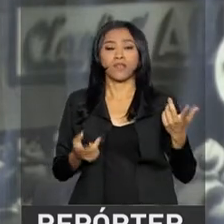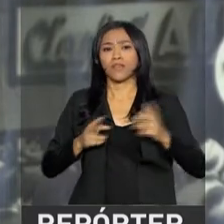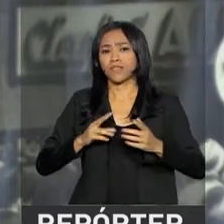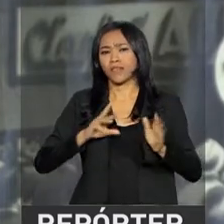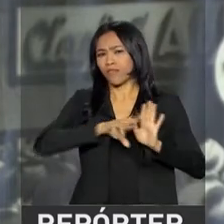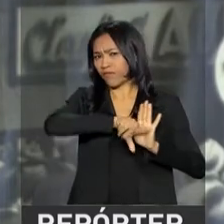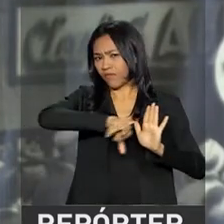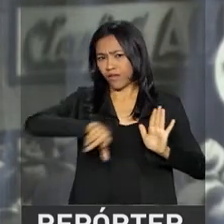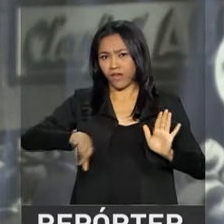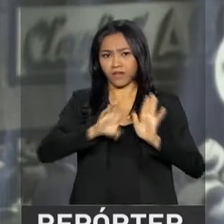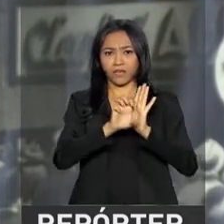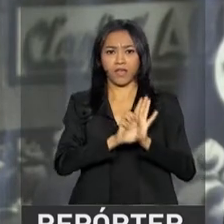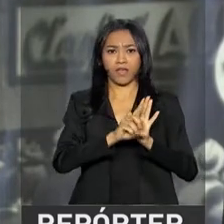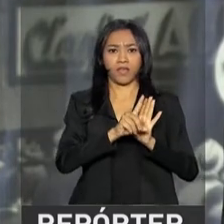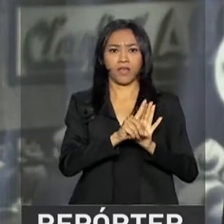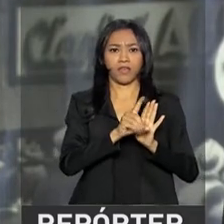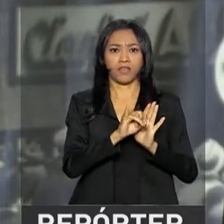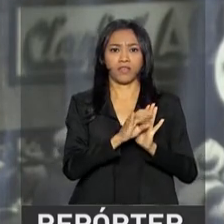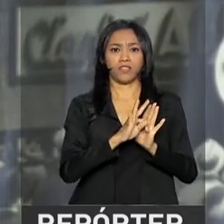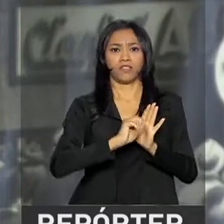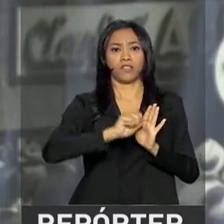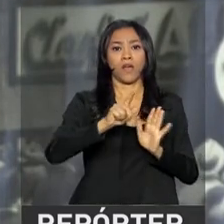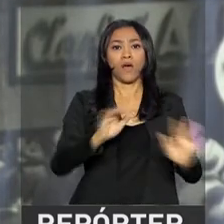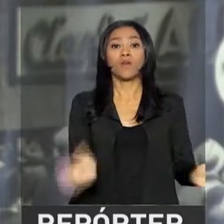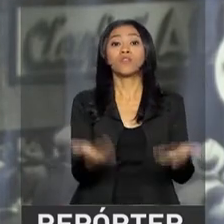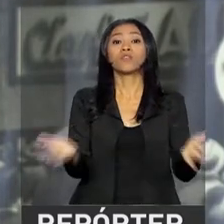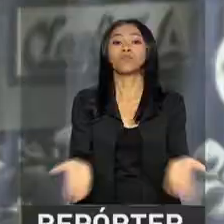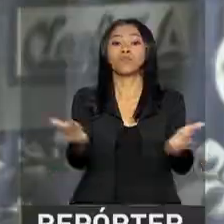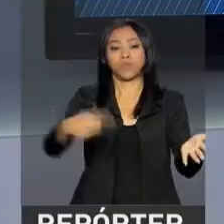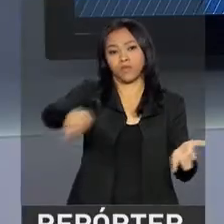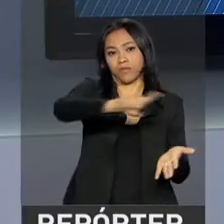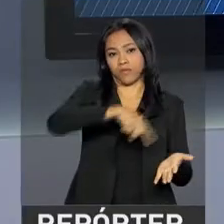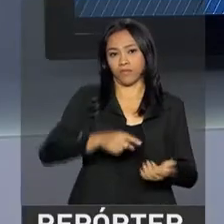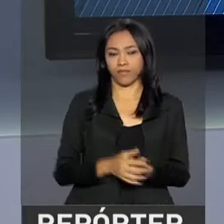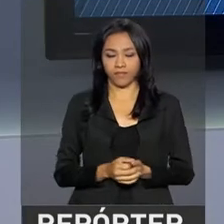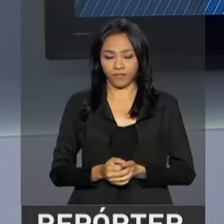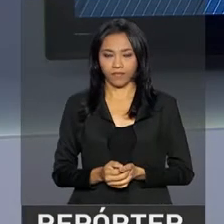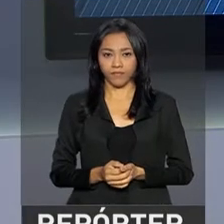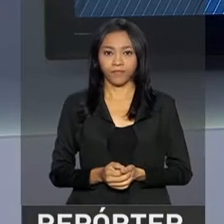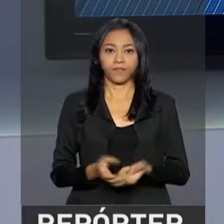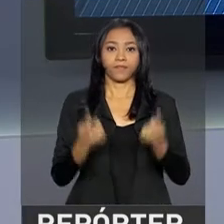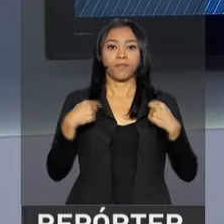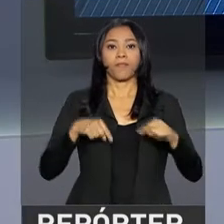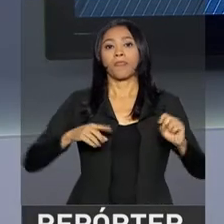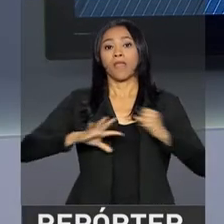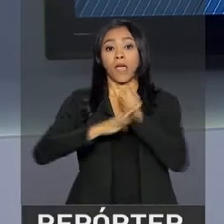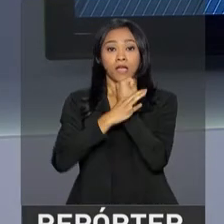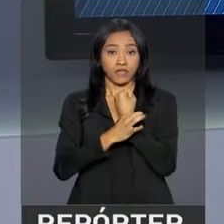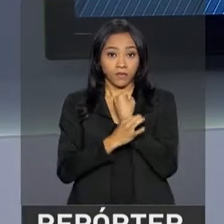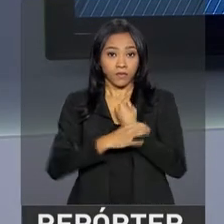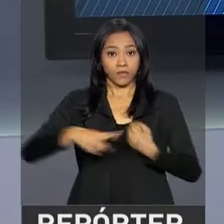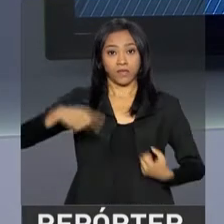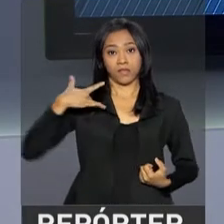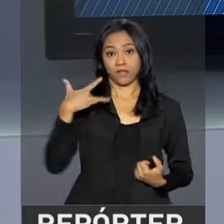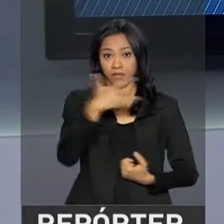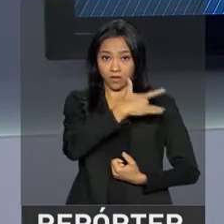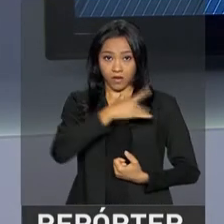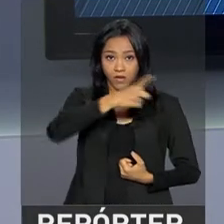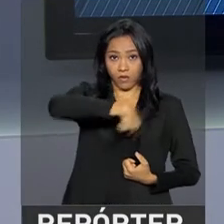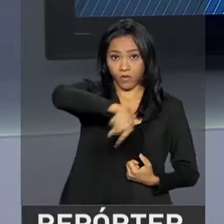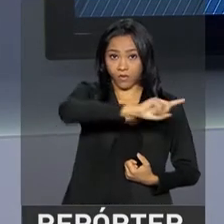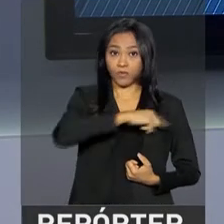digitais com com ações de estilo bastante efetivos para garantir a saúde da população e das